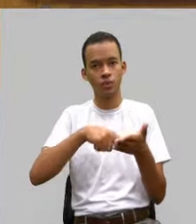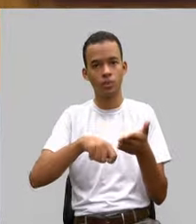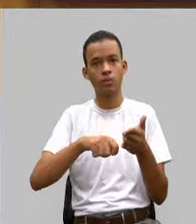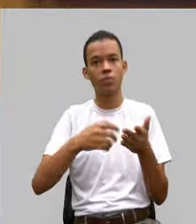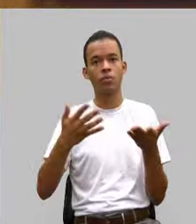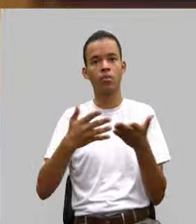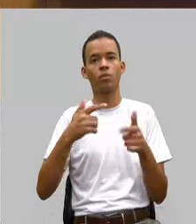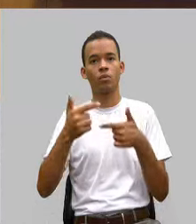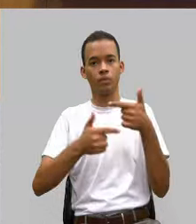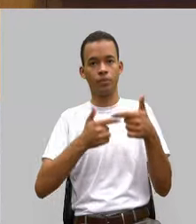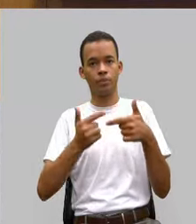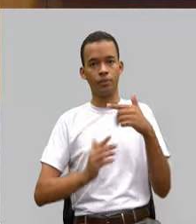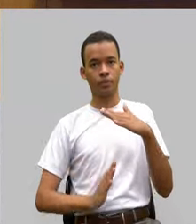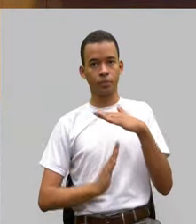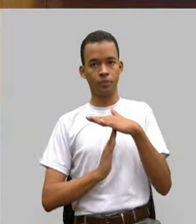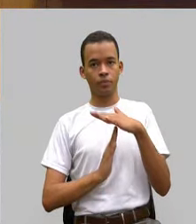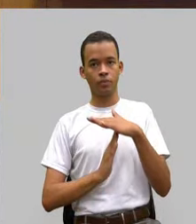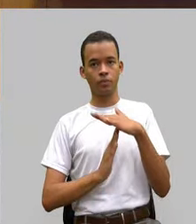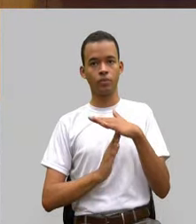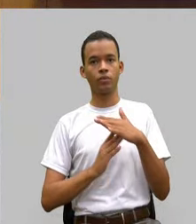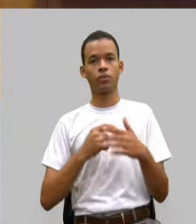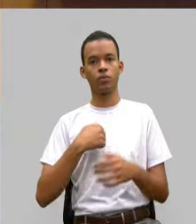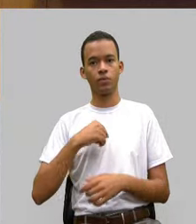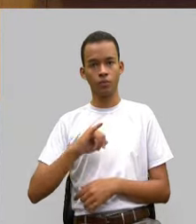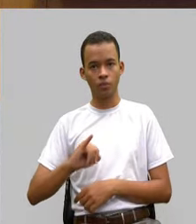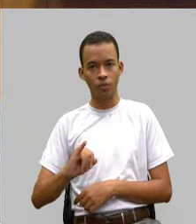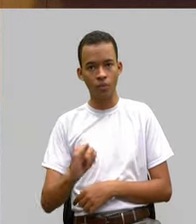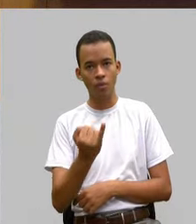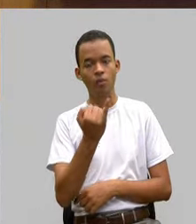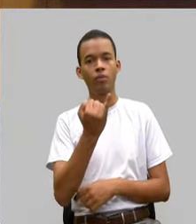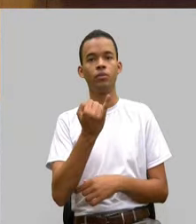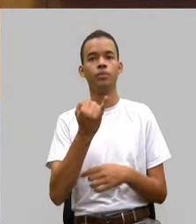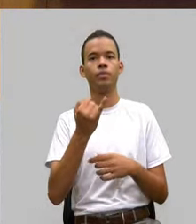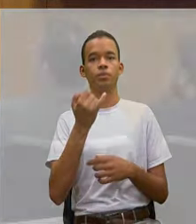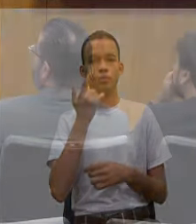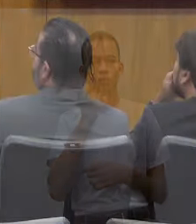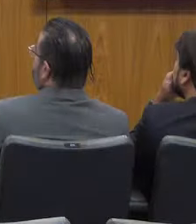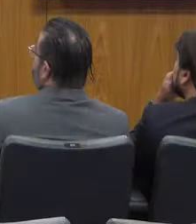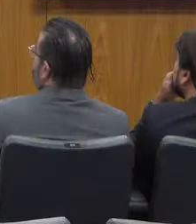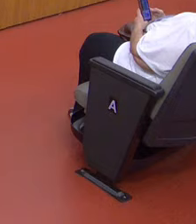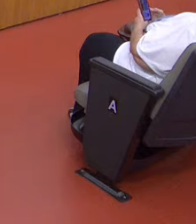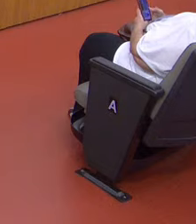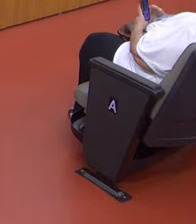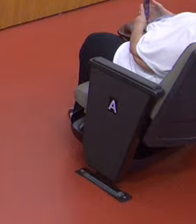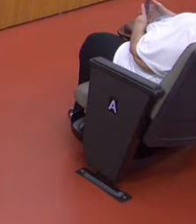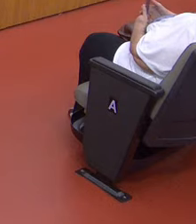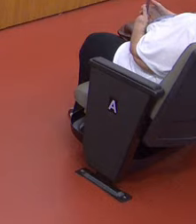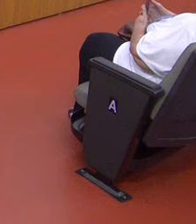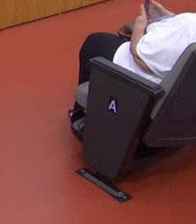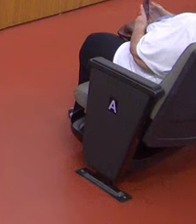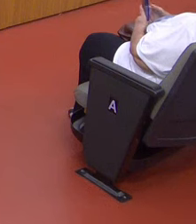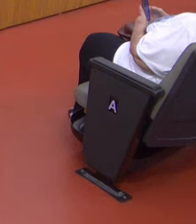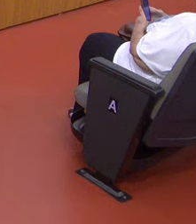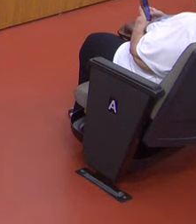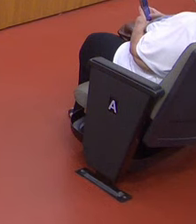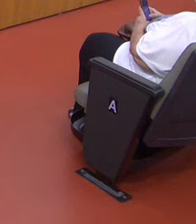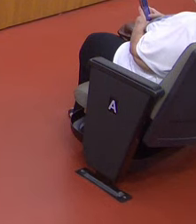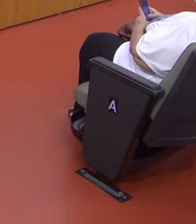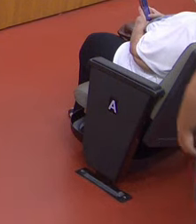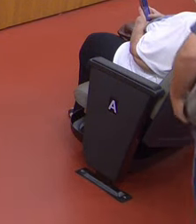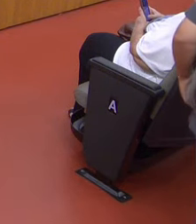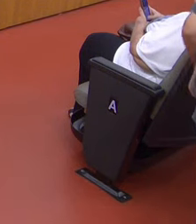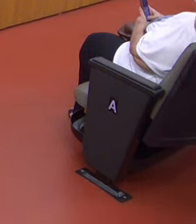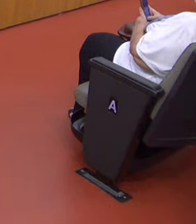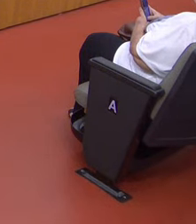suspensos eu vou aproveitar que eu já consegui a atenção de todos vocês primeiro científica para o desenvolvimento do uso